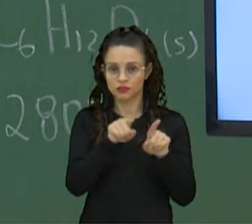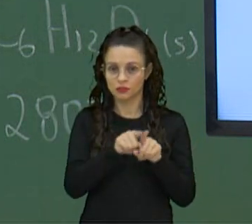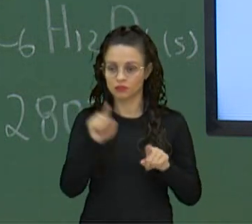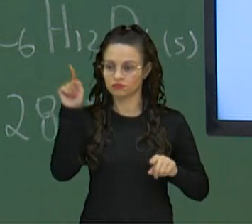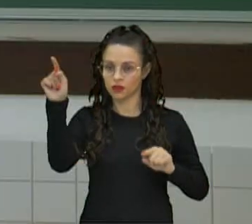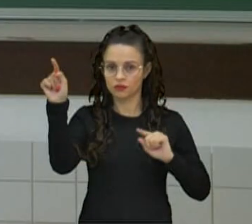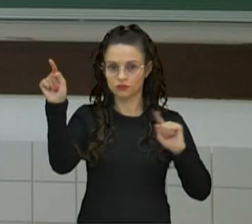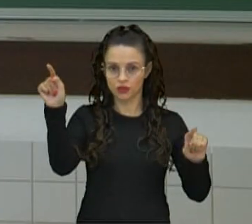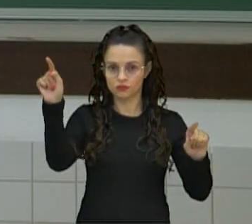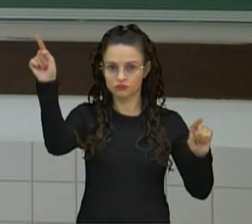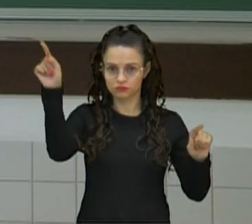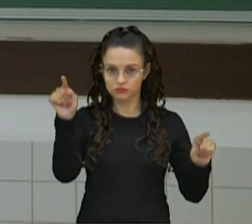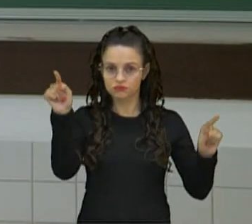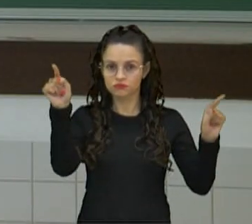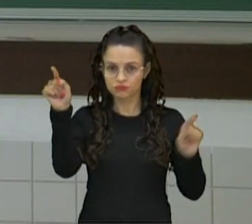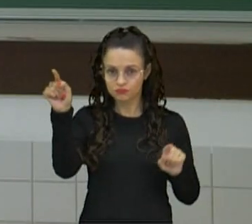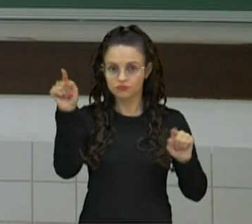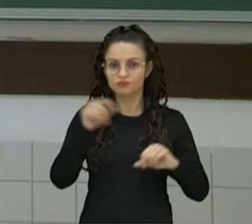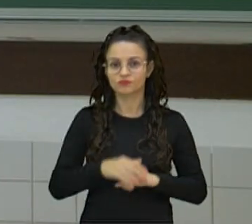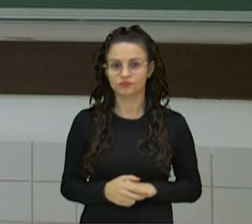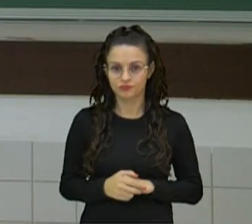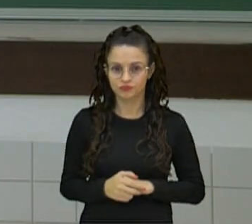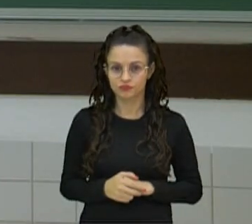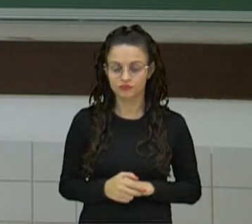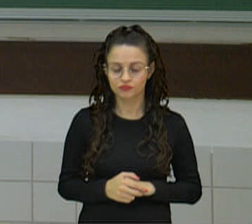lá dos produtos. Tenho